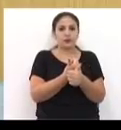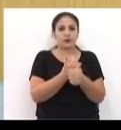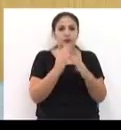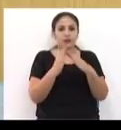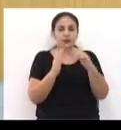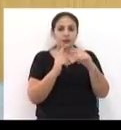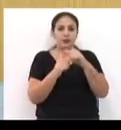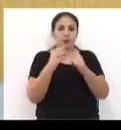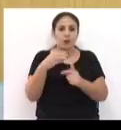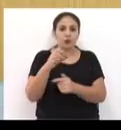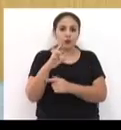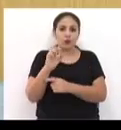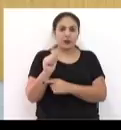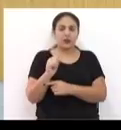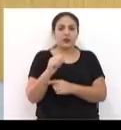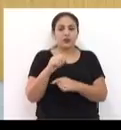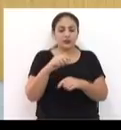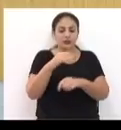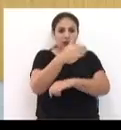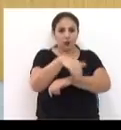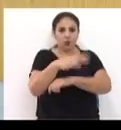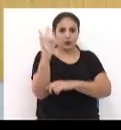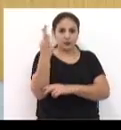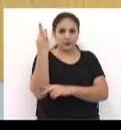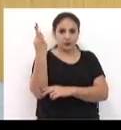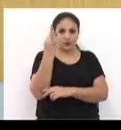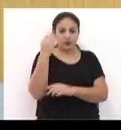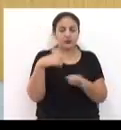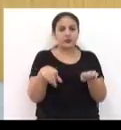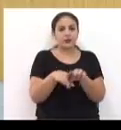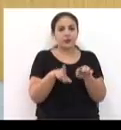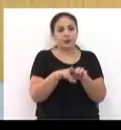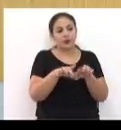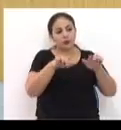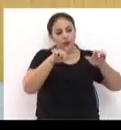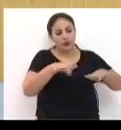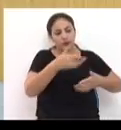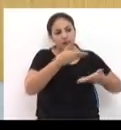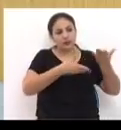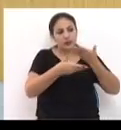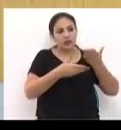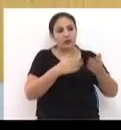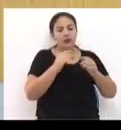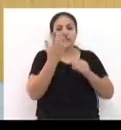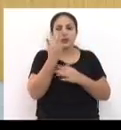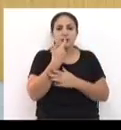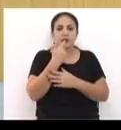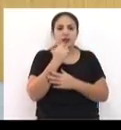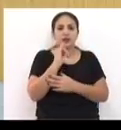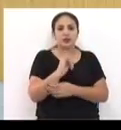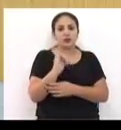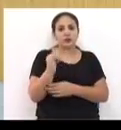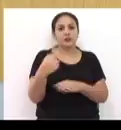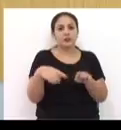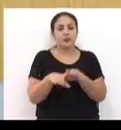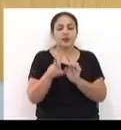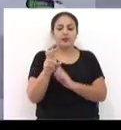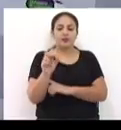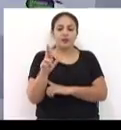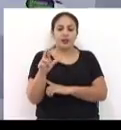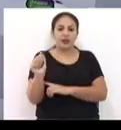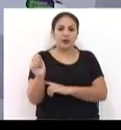rua Tapejara. Conforme a indicação, o espaço atenderia também as crianças dos bairros Industrial e Vera